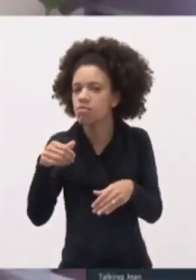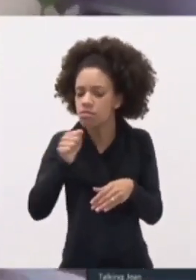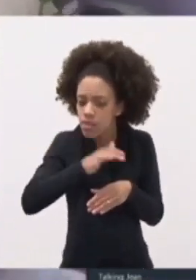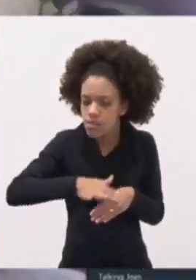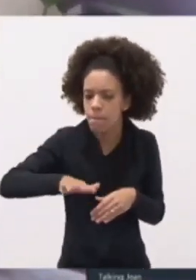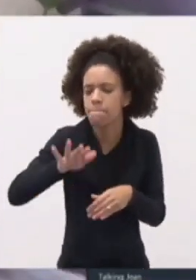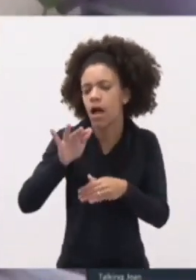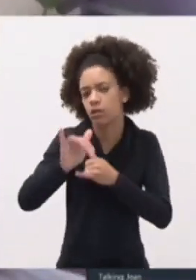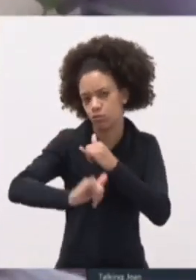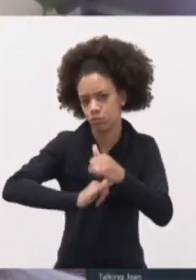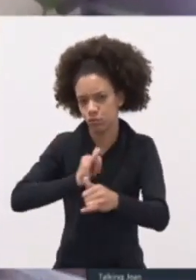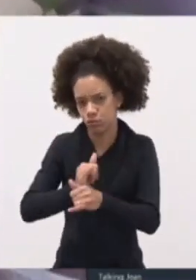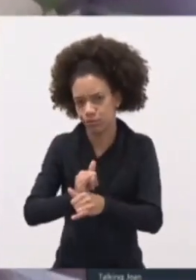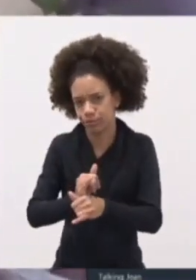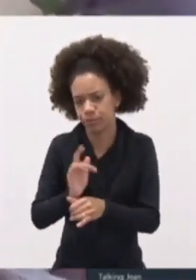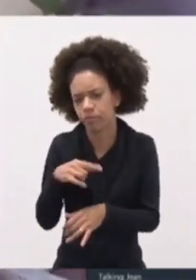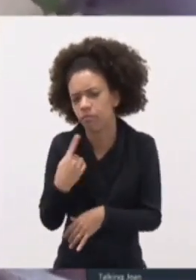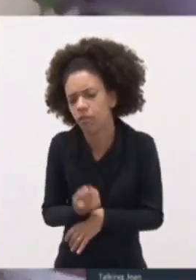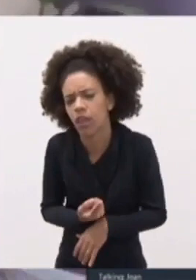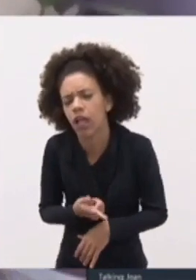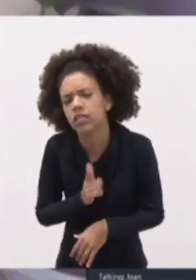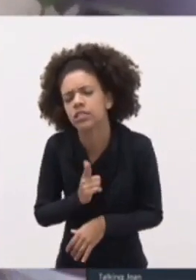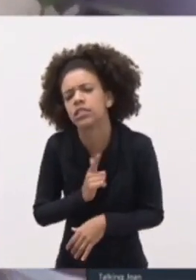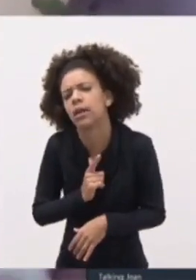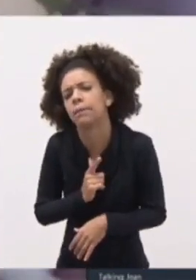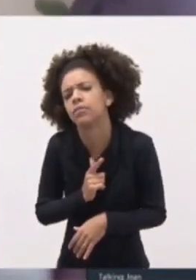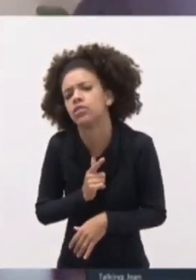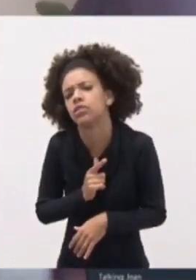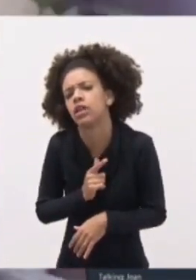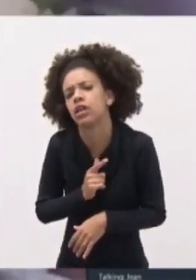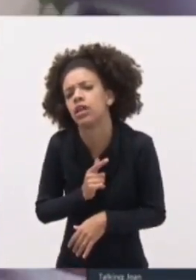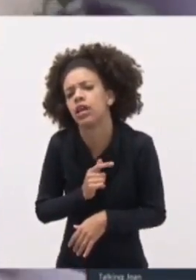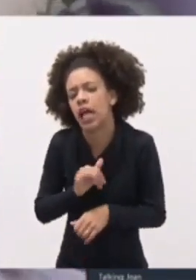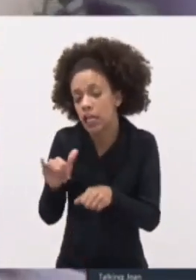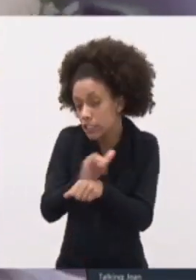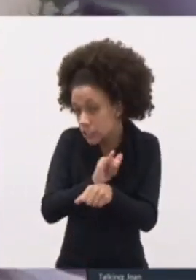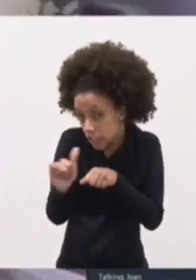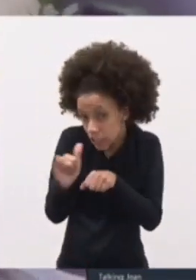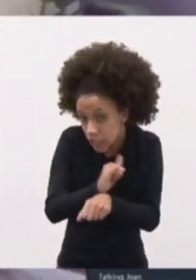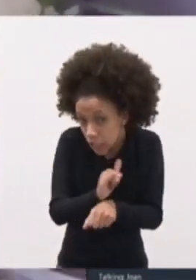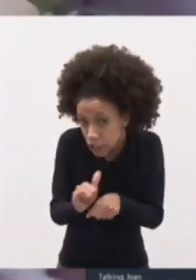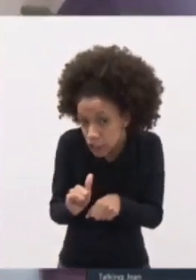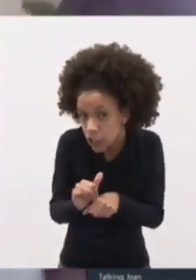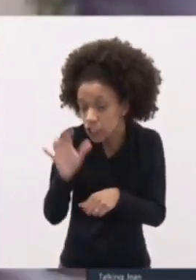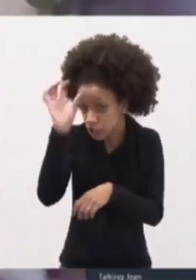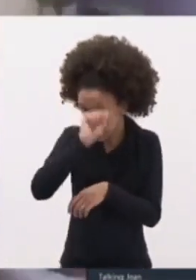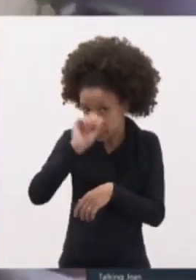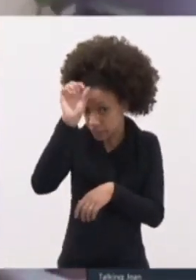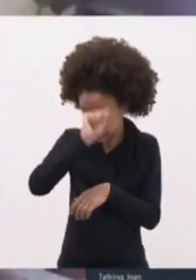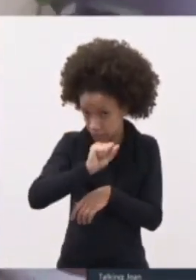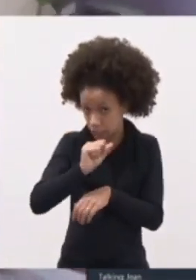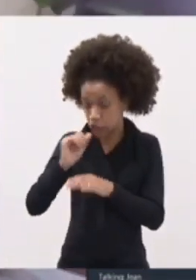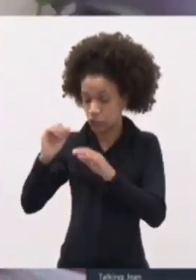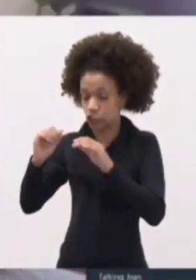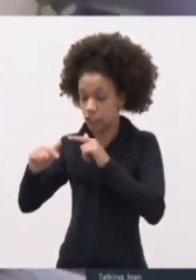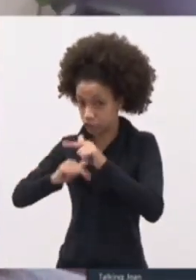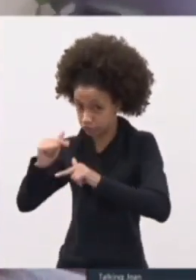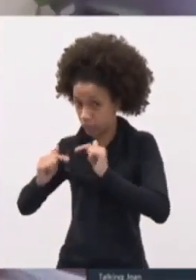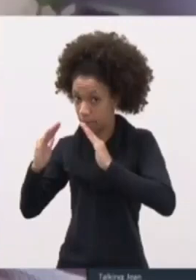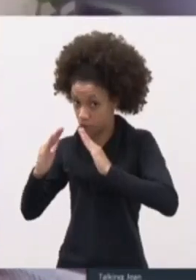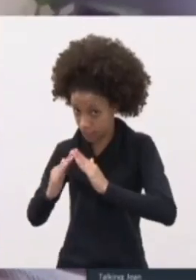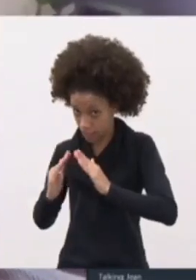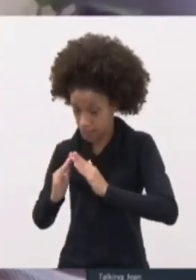digital, a gente tem o que a gente chamou de estratégias de aprendizagem remota. Então, é